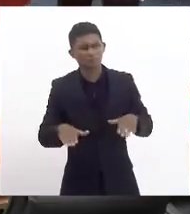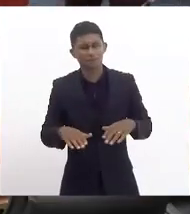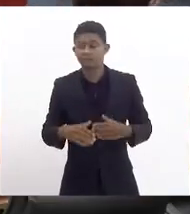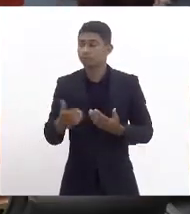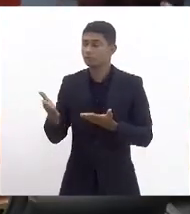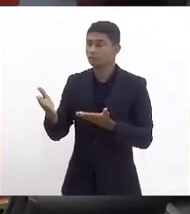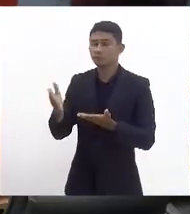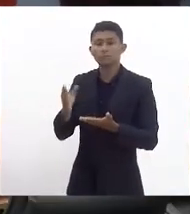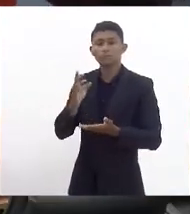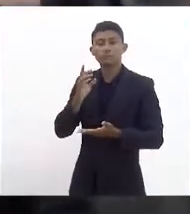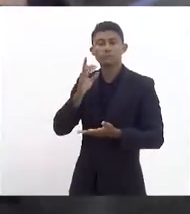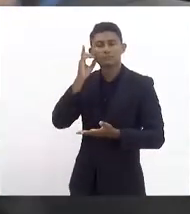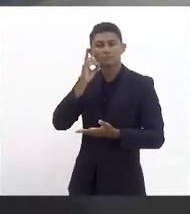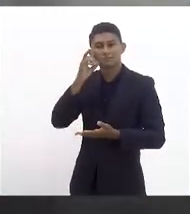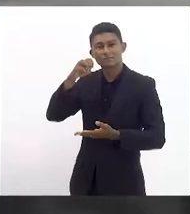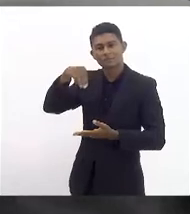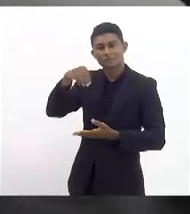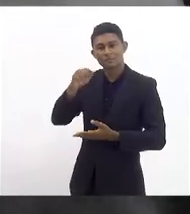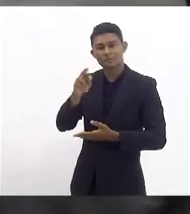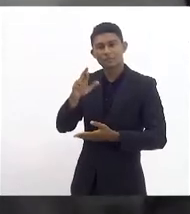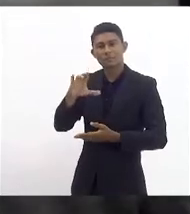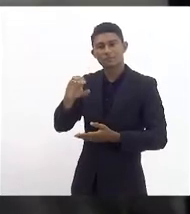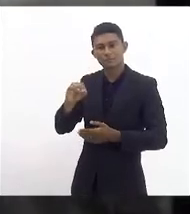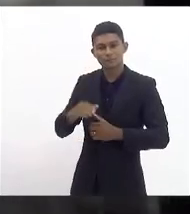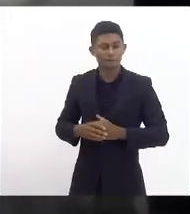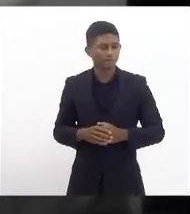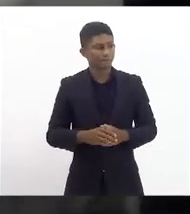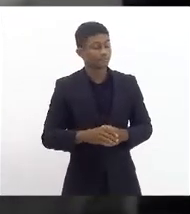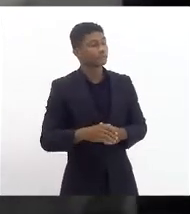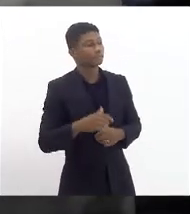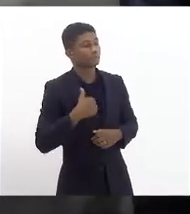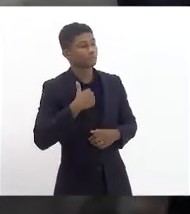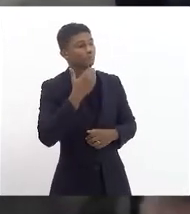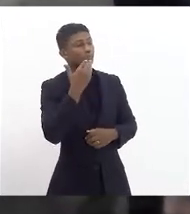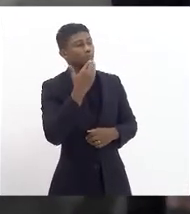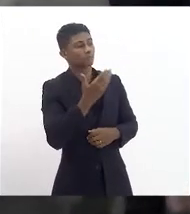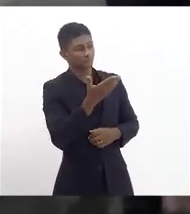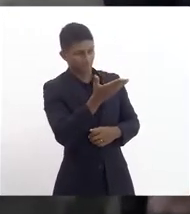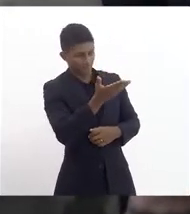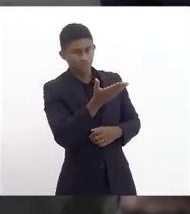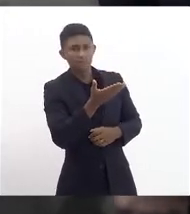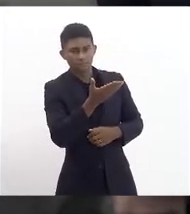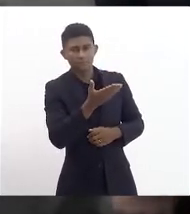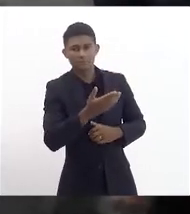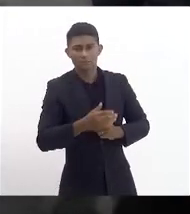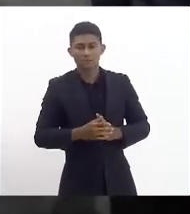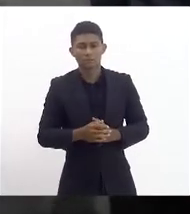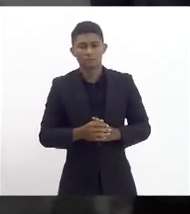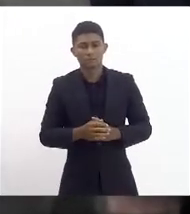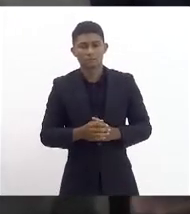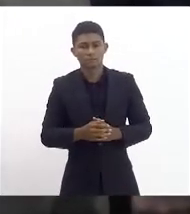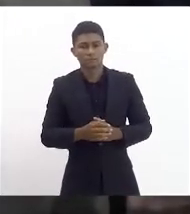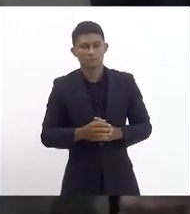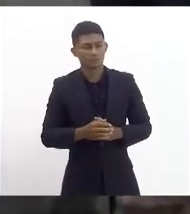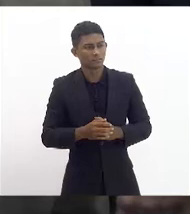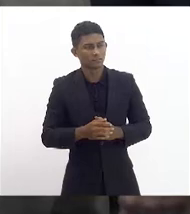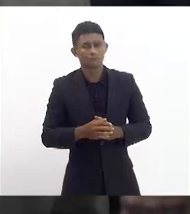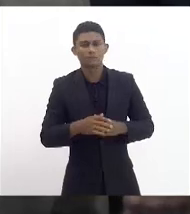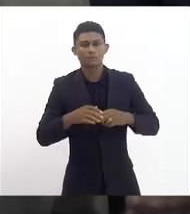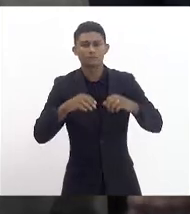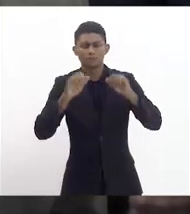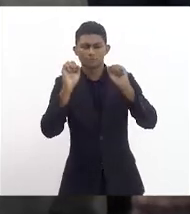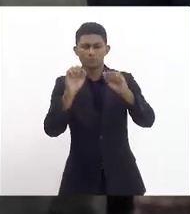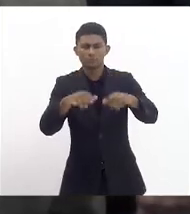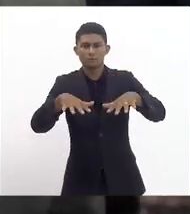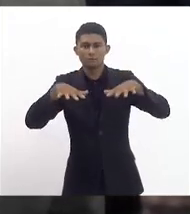deputado Márcio Galberto. Gostaria de pedir a Vossa Excelência que colocasse no plenário a lei orgânica